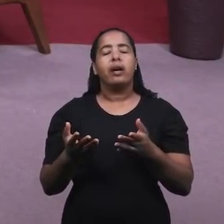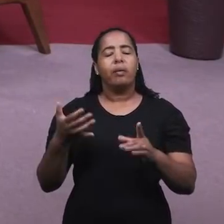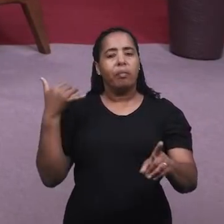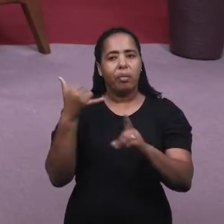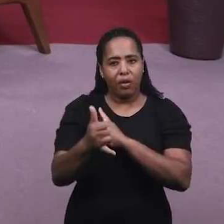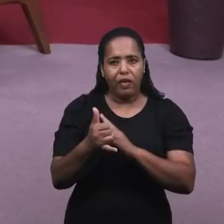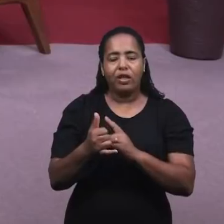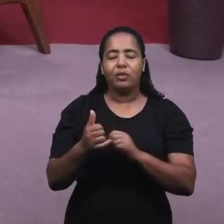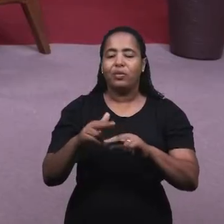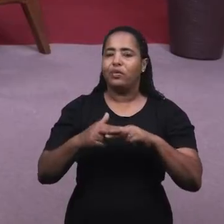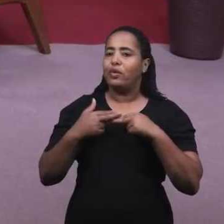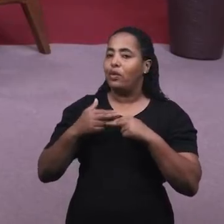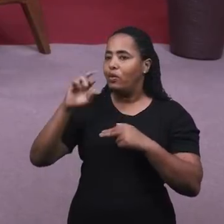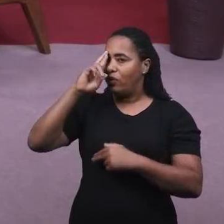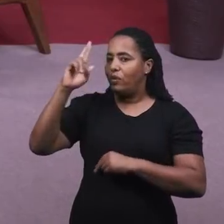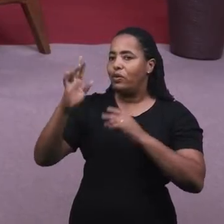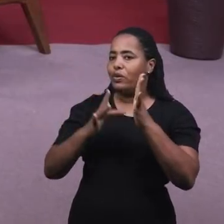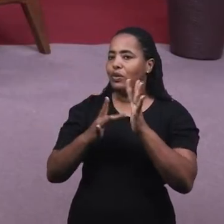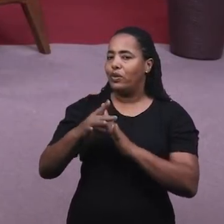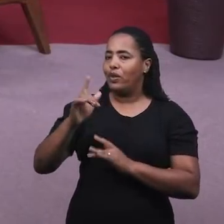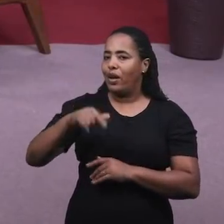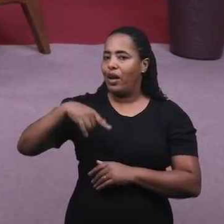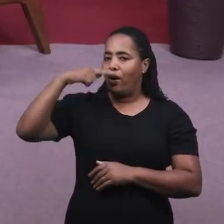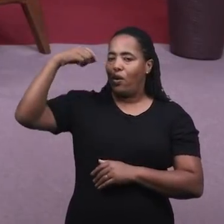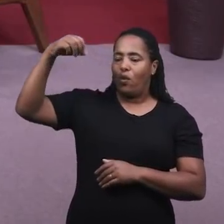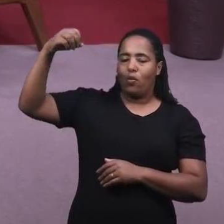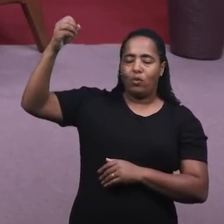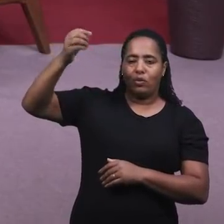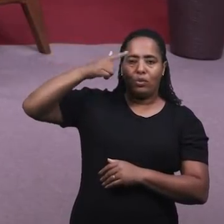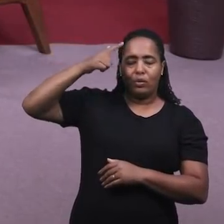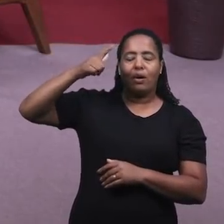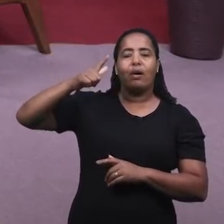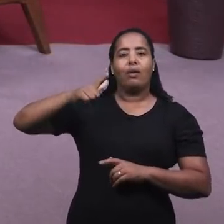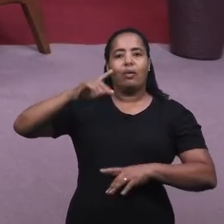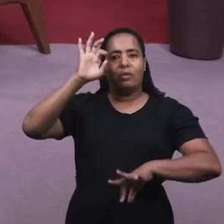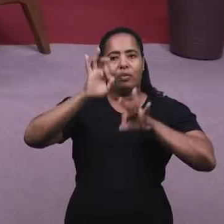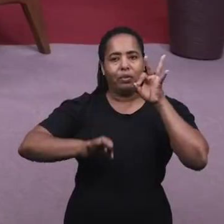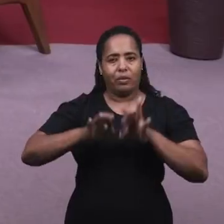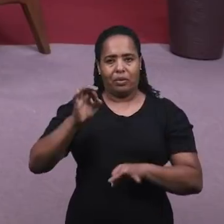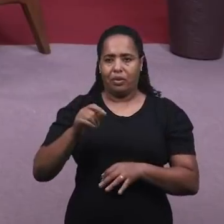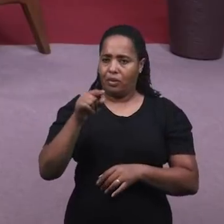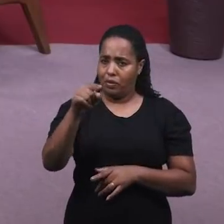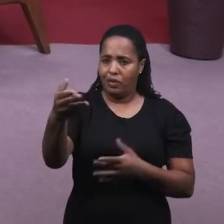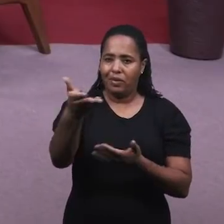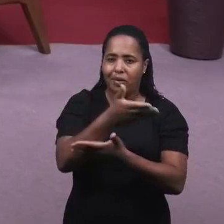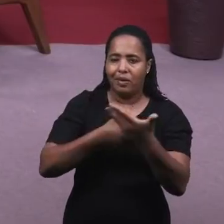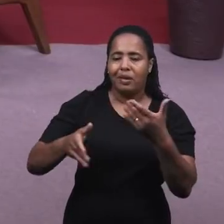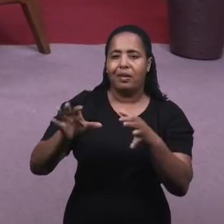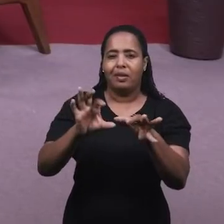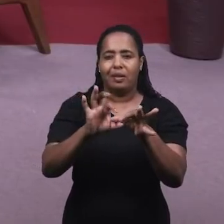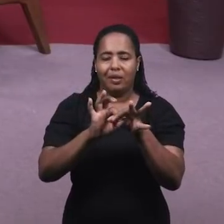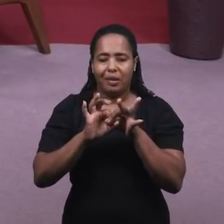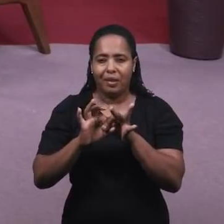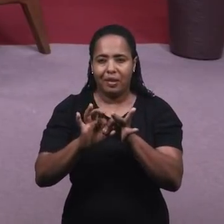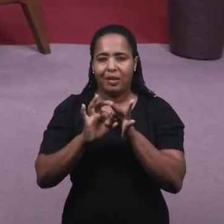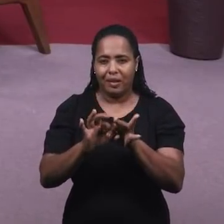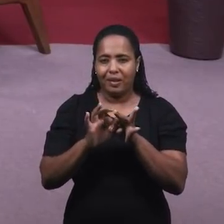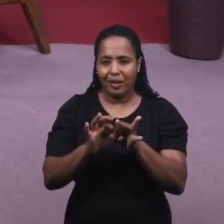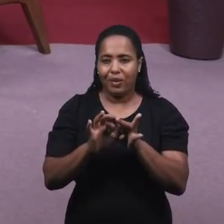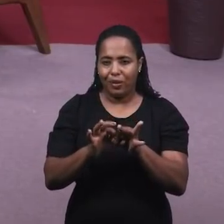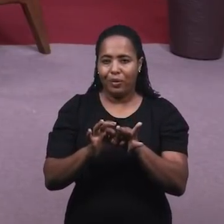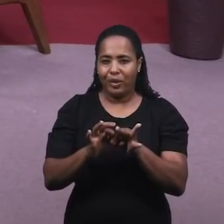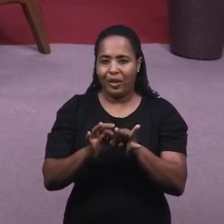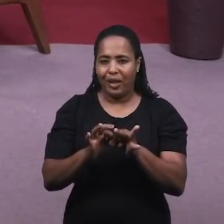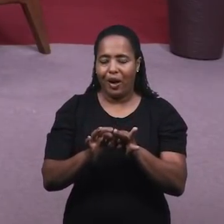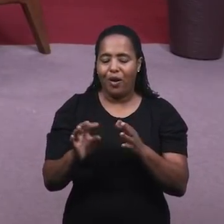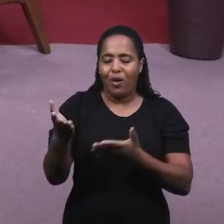justiça. É o sol da justiça. Então, você participar desta comunhão da igreja, desfrutar dos frutos da